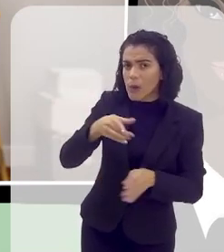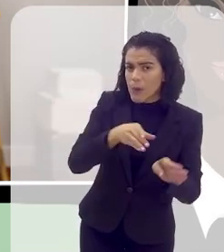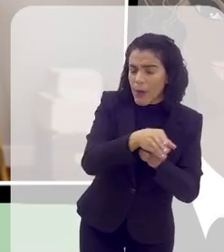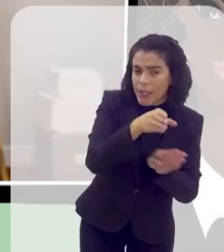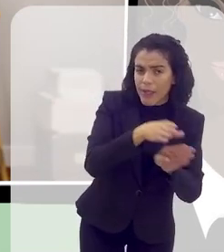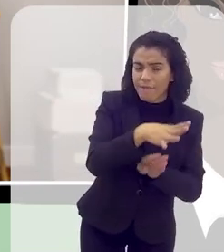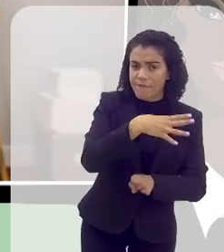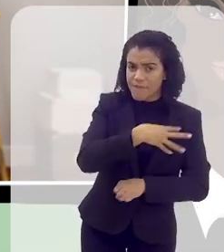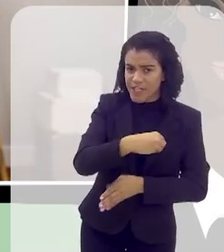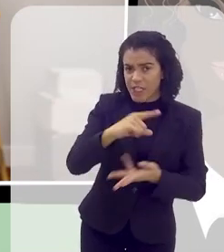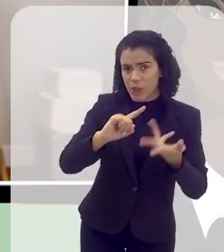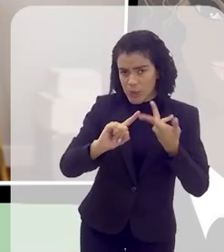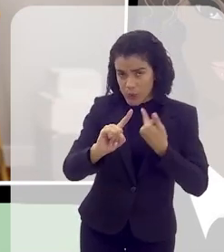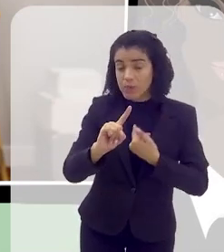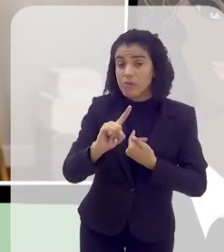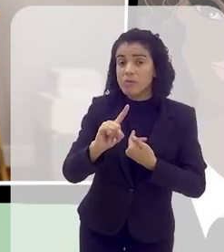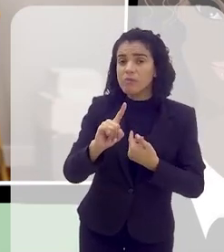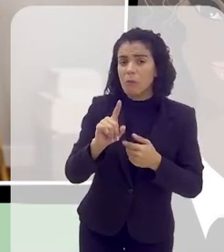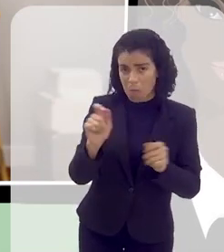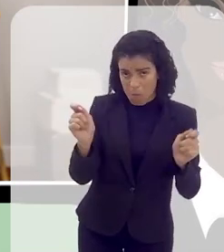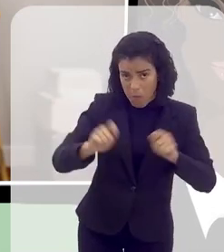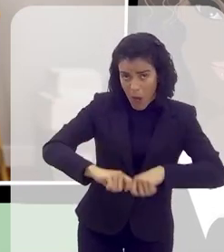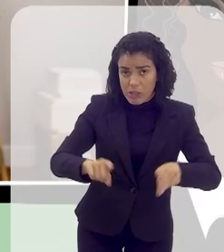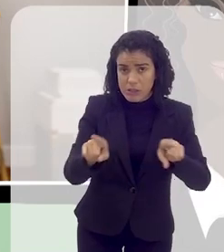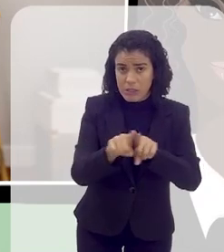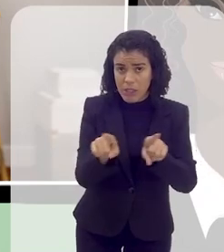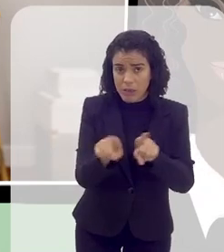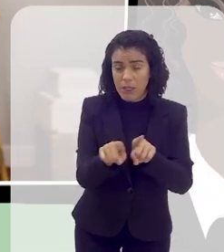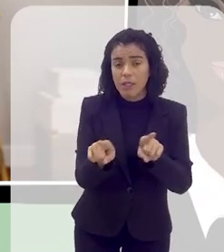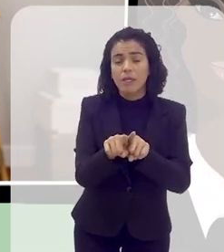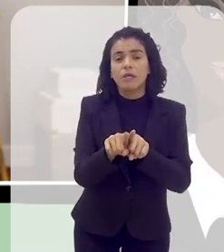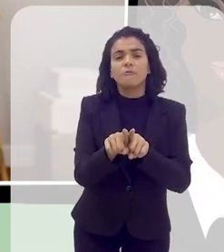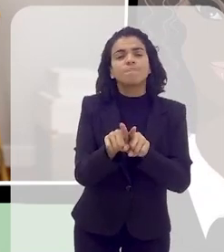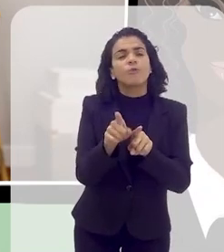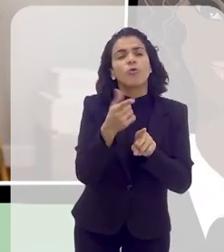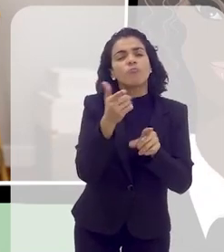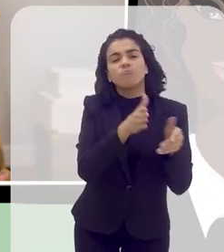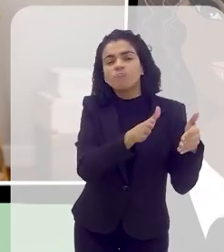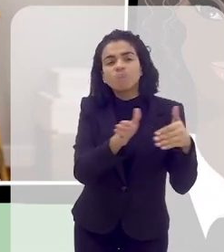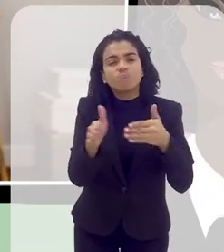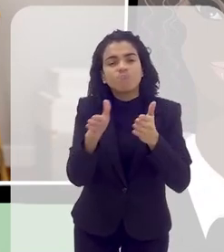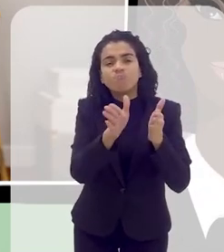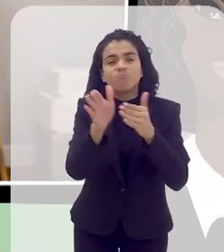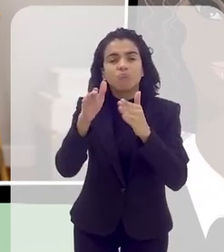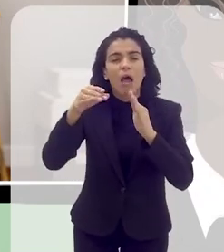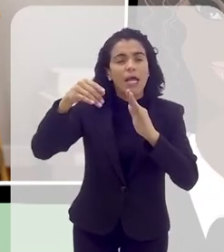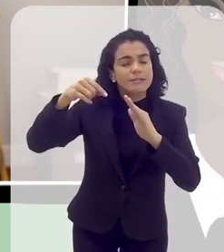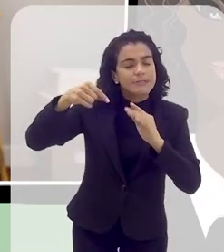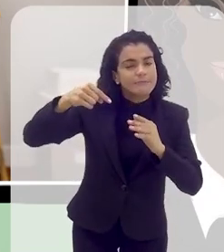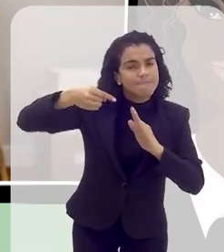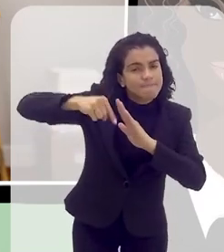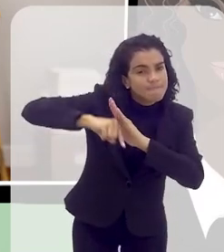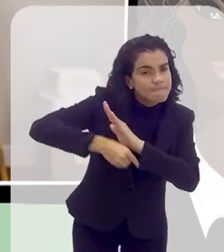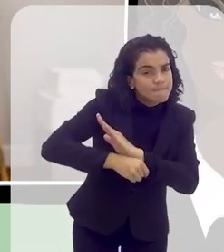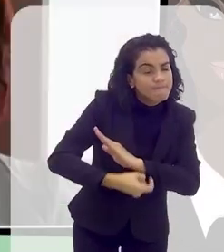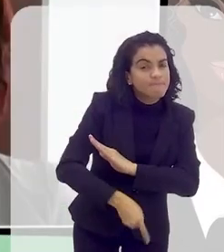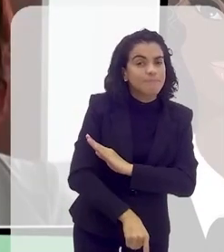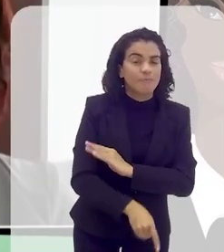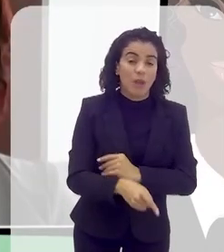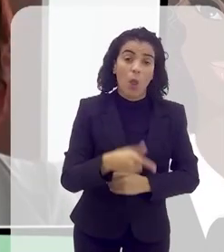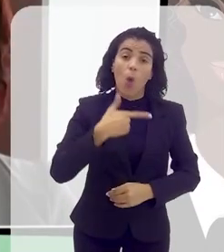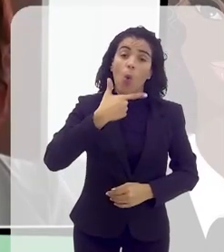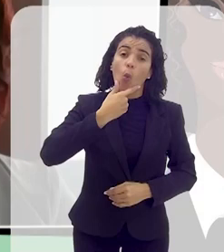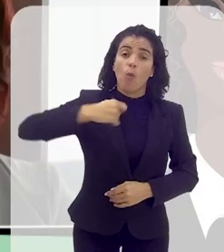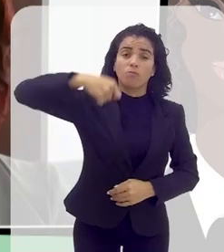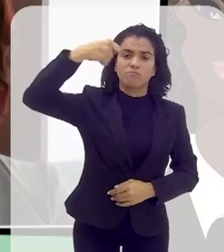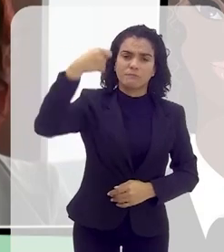algumas dificuldades que você pontuou, a gente também pode levar para um caminho um pouco mais profundo, que talvez